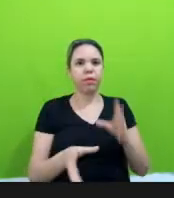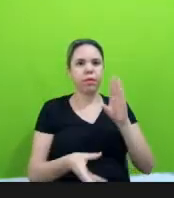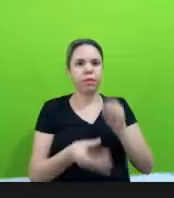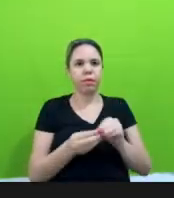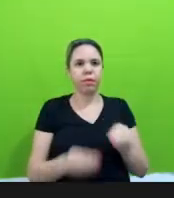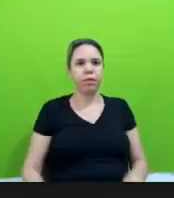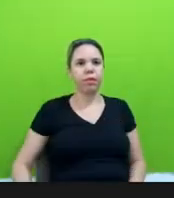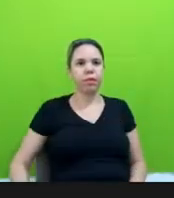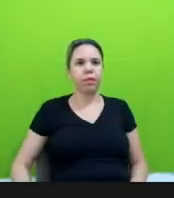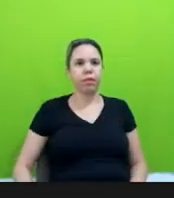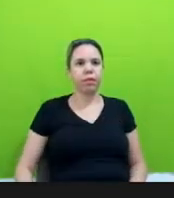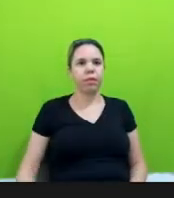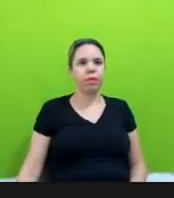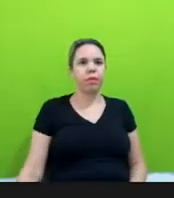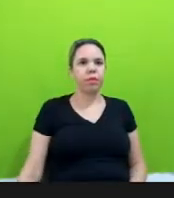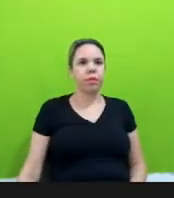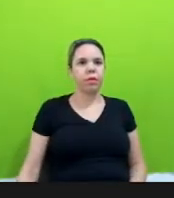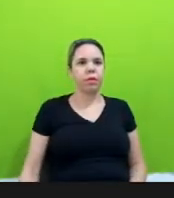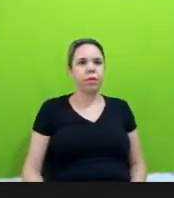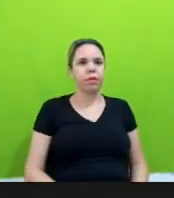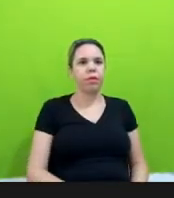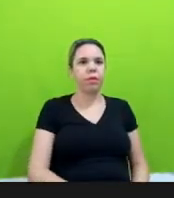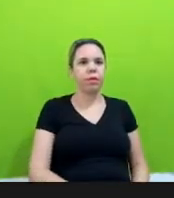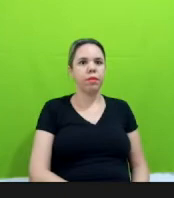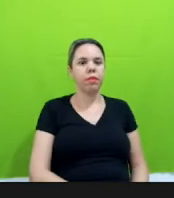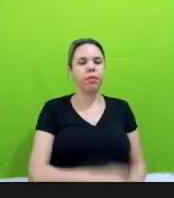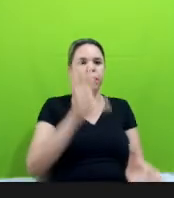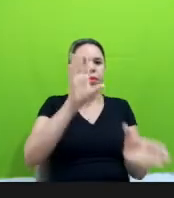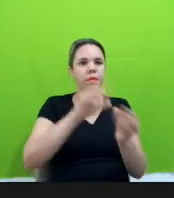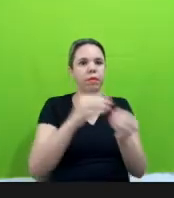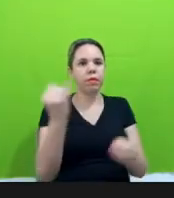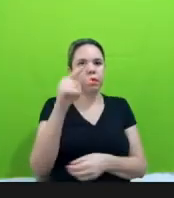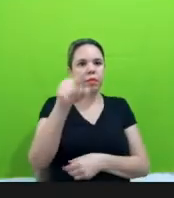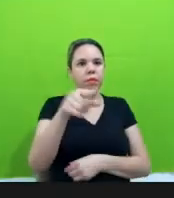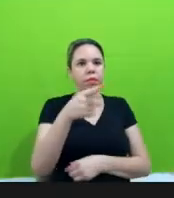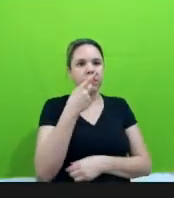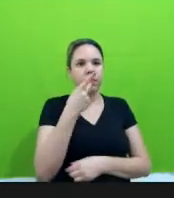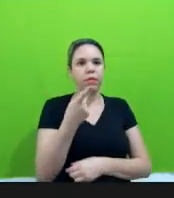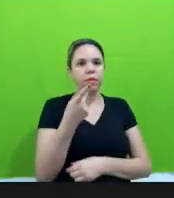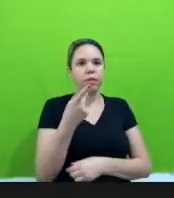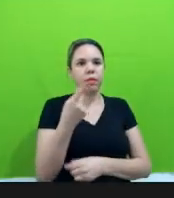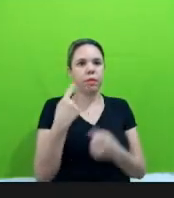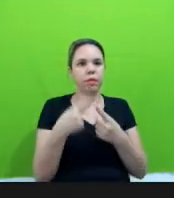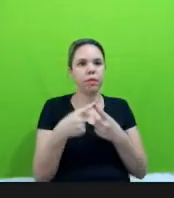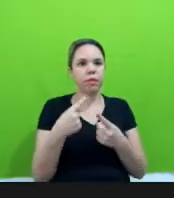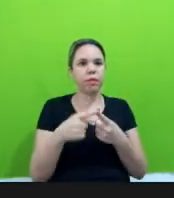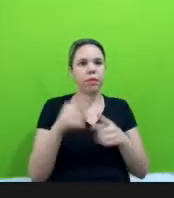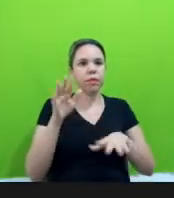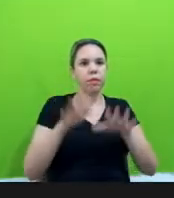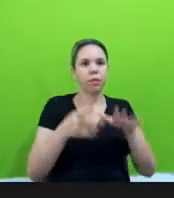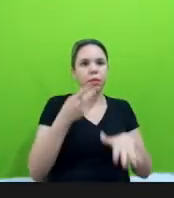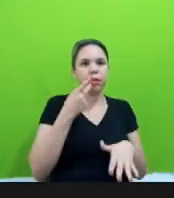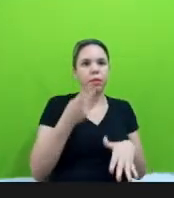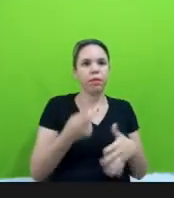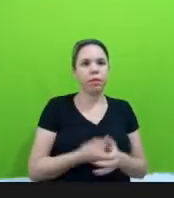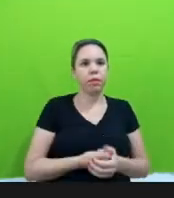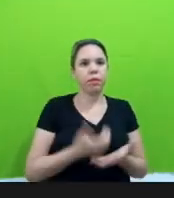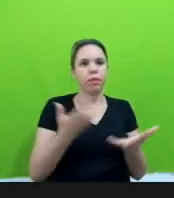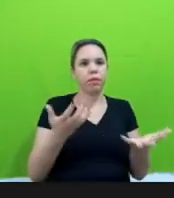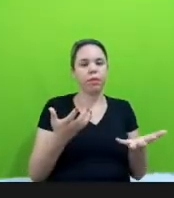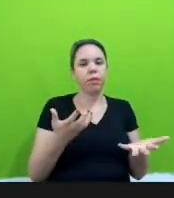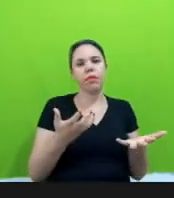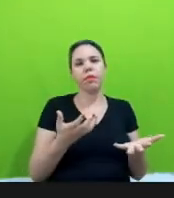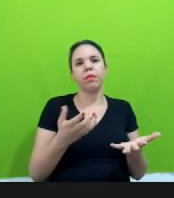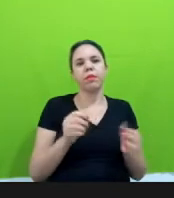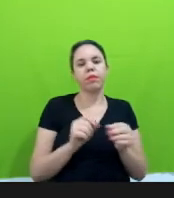complementar? Não, Não. eu queria só fazer uma complementação, porque eu acho que é muito importante o que você comentou, porque a gente às vezes fica falando assim, ah, quero fazer lead, né? Assim,